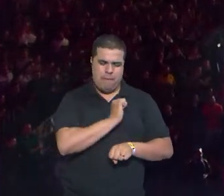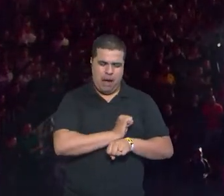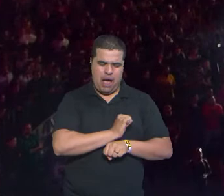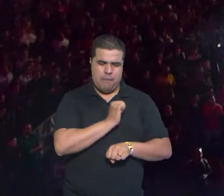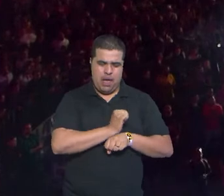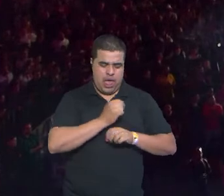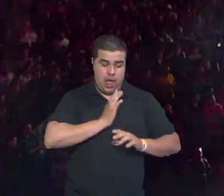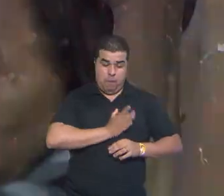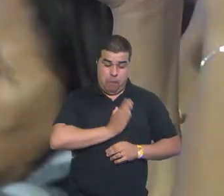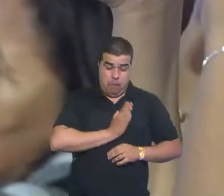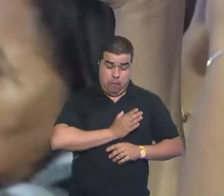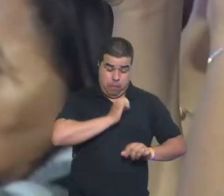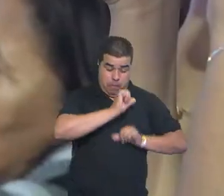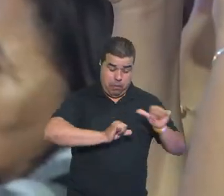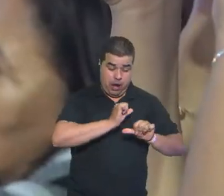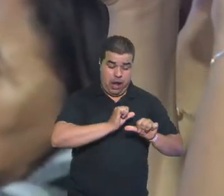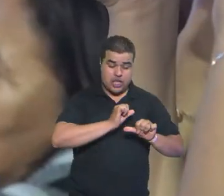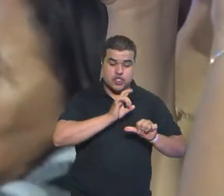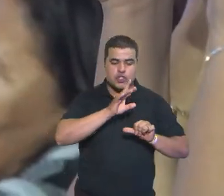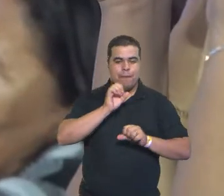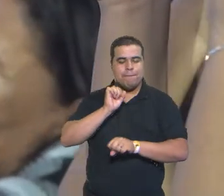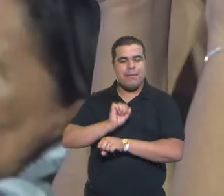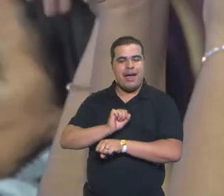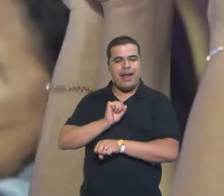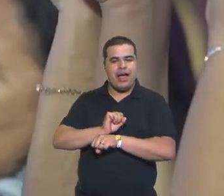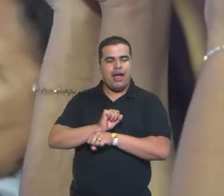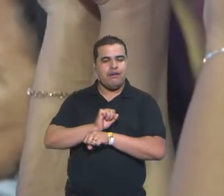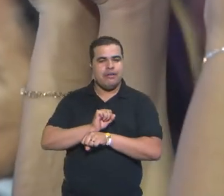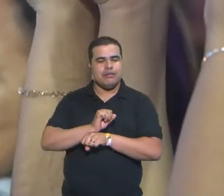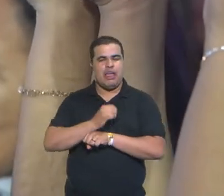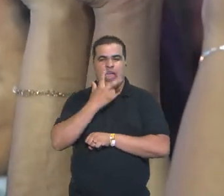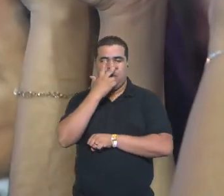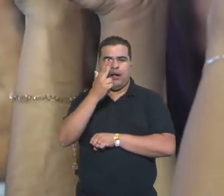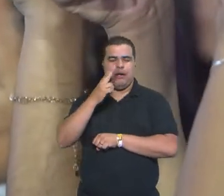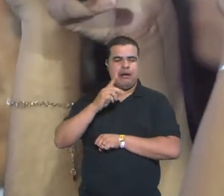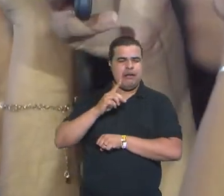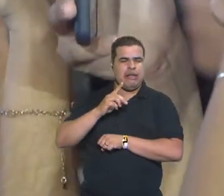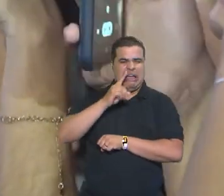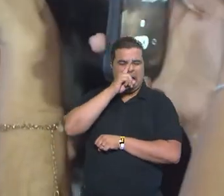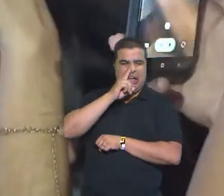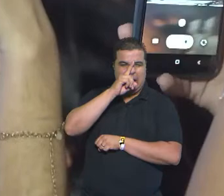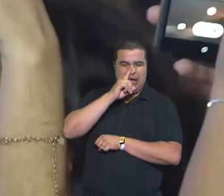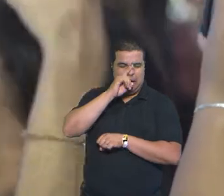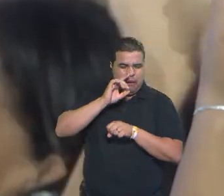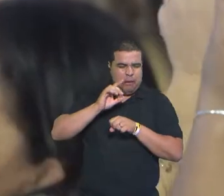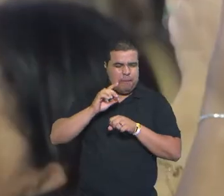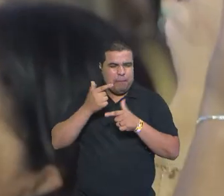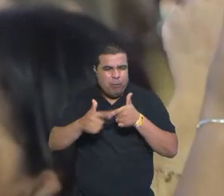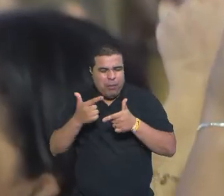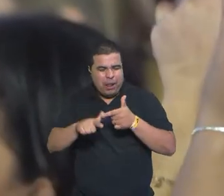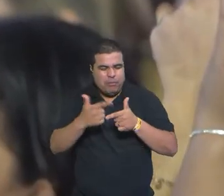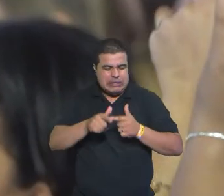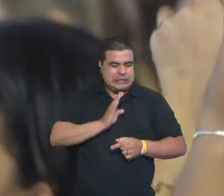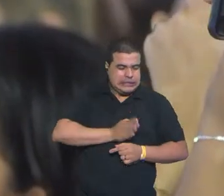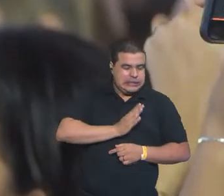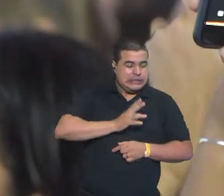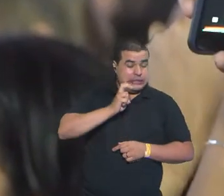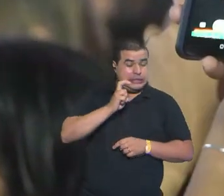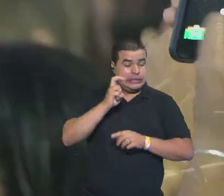e Meu Coração batia normal durante essas crises que duraram aí cinco seis meses direto